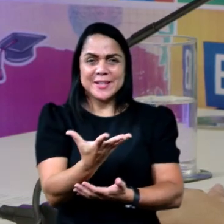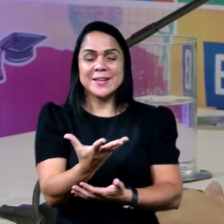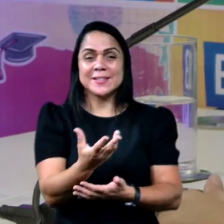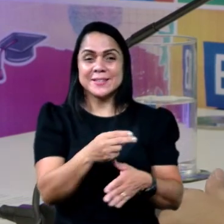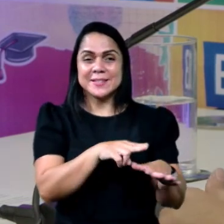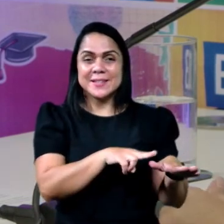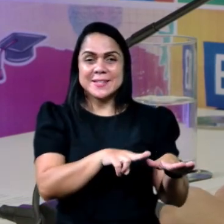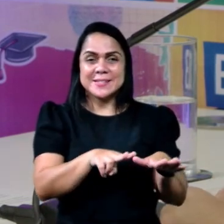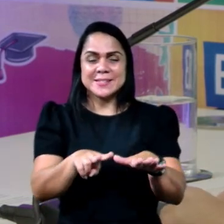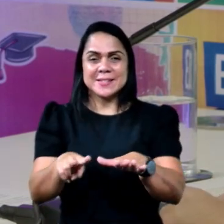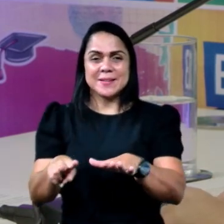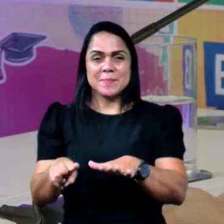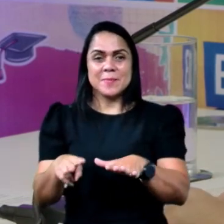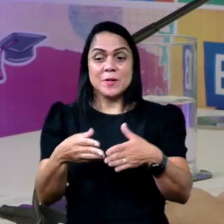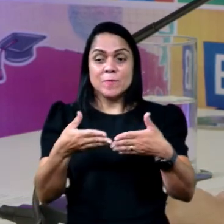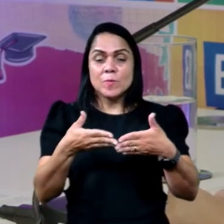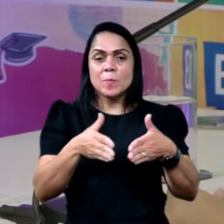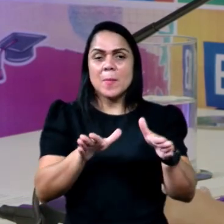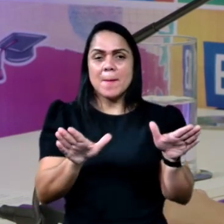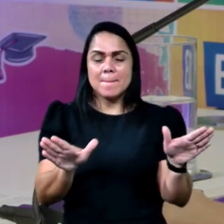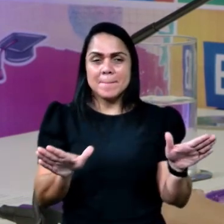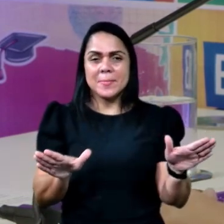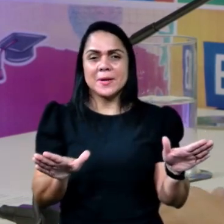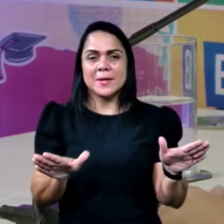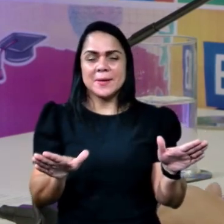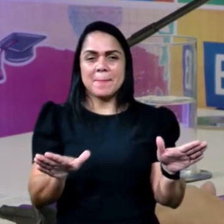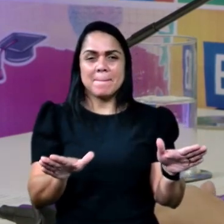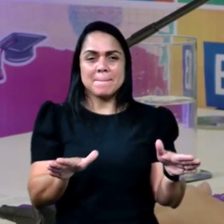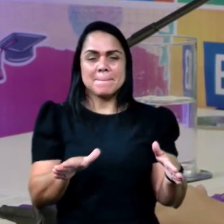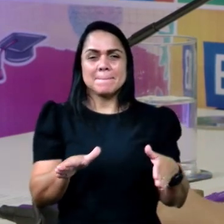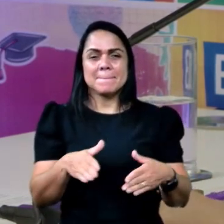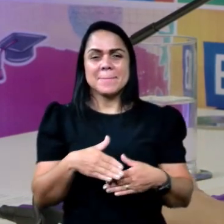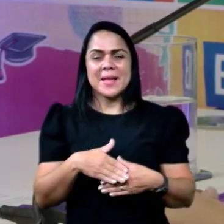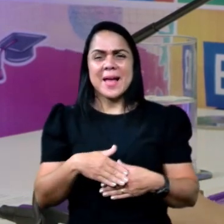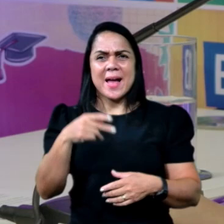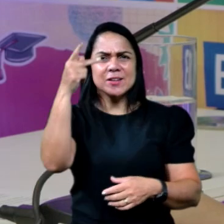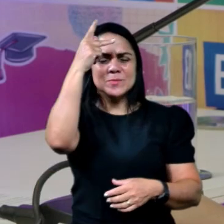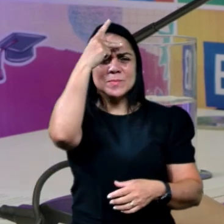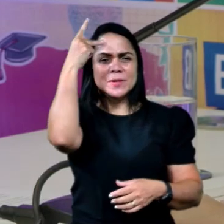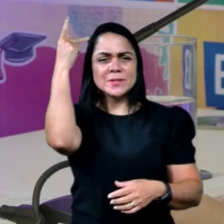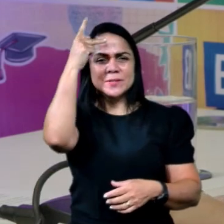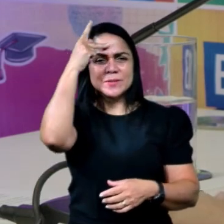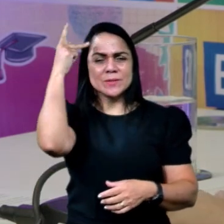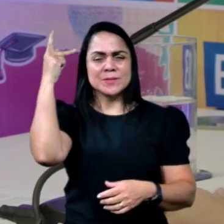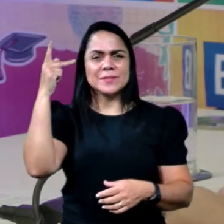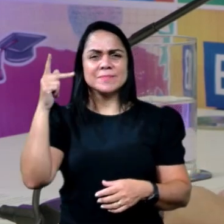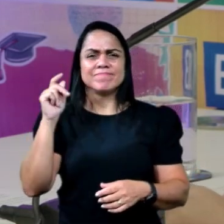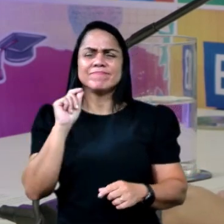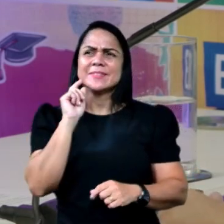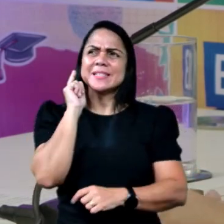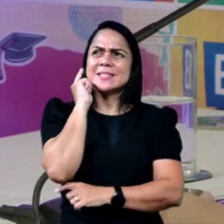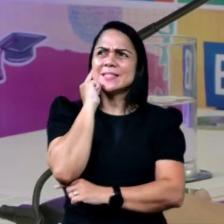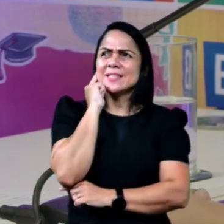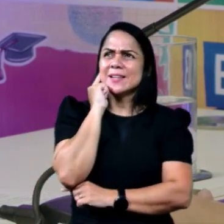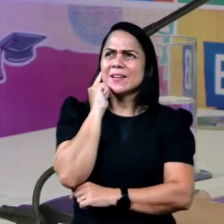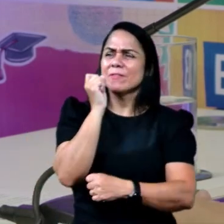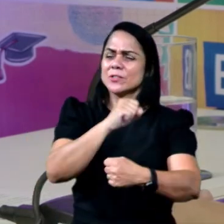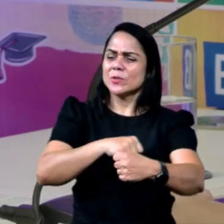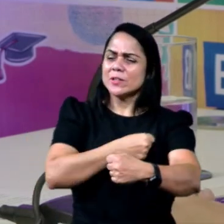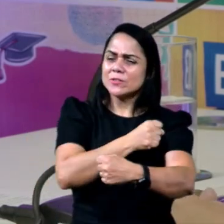nós estaremos abrindo o processo seletivo, as pessoas que estão assim, será que eu faço gastronomia? E